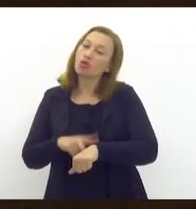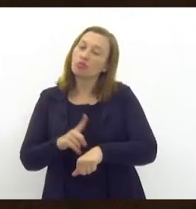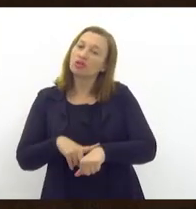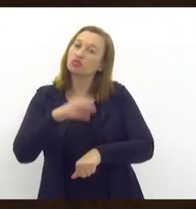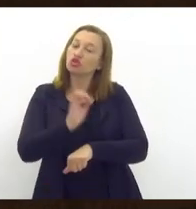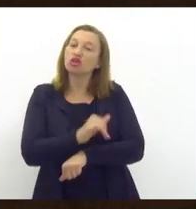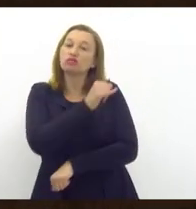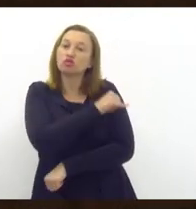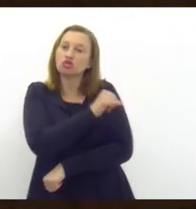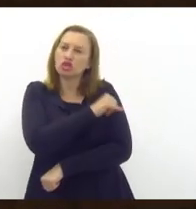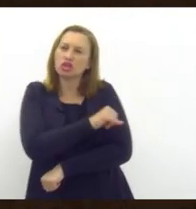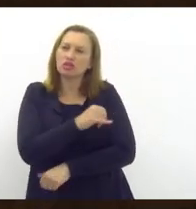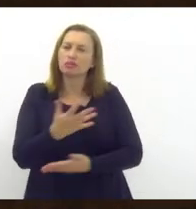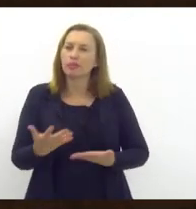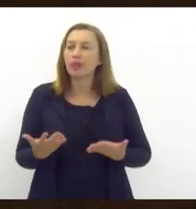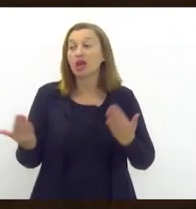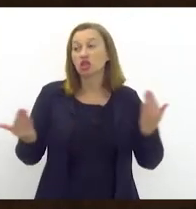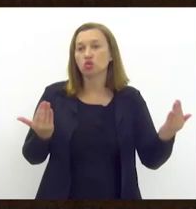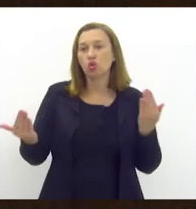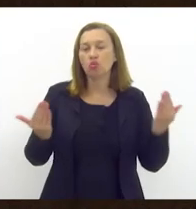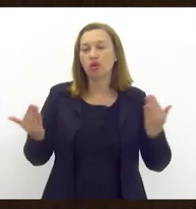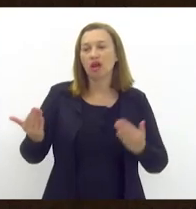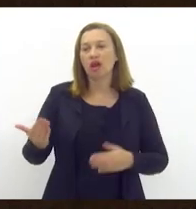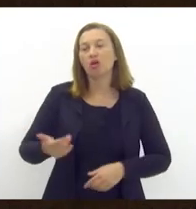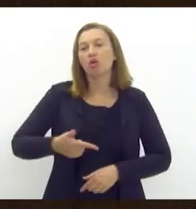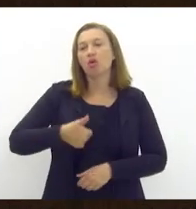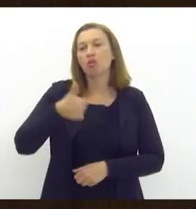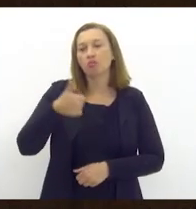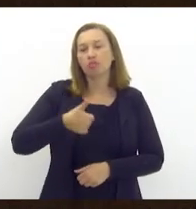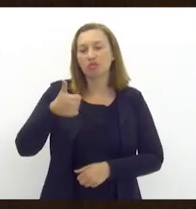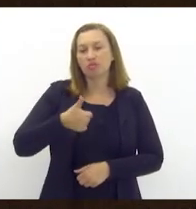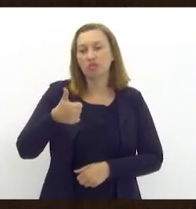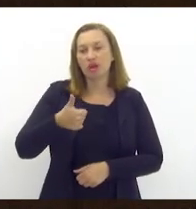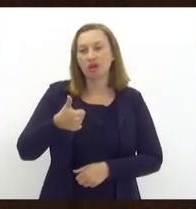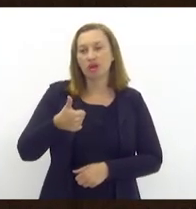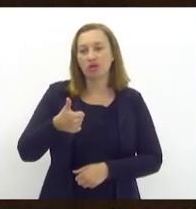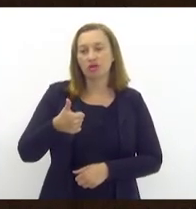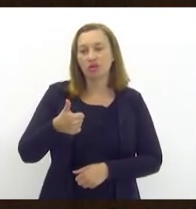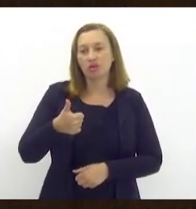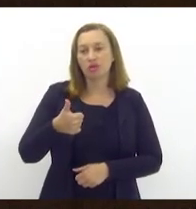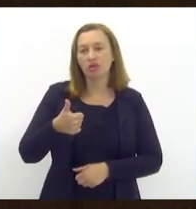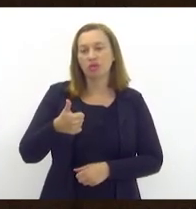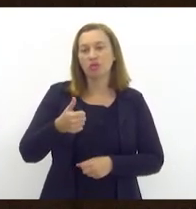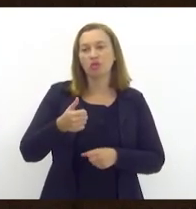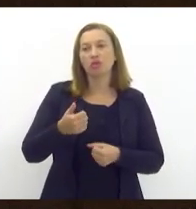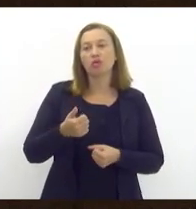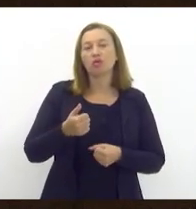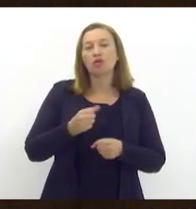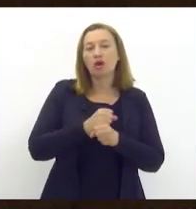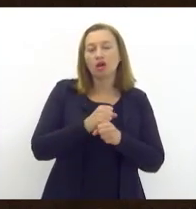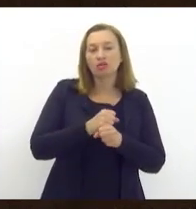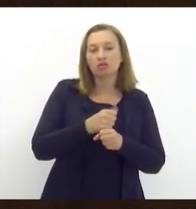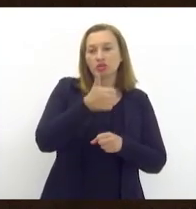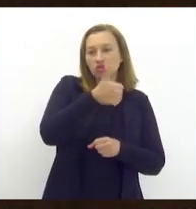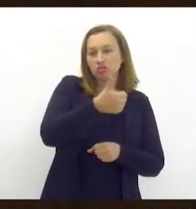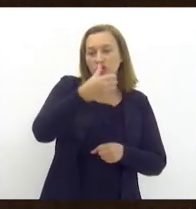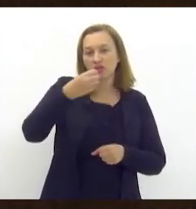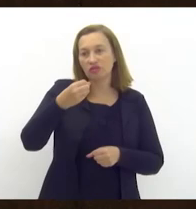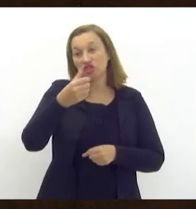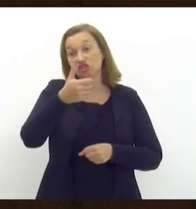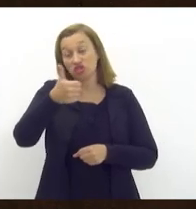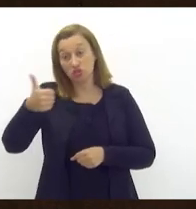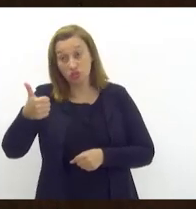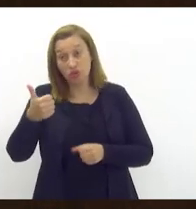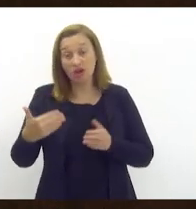Rio de Janeiro, se comparar o primeiro quadrimestre de 2021 com o primeiro quadrimestre de